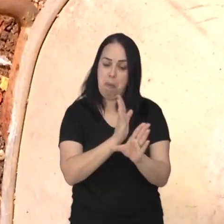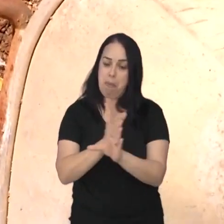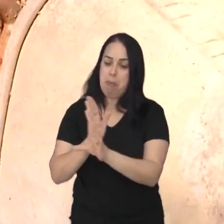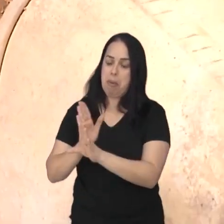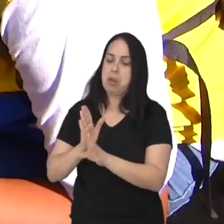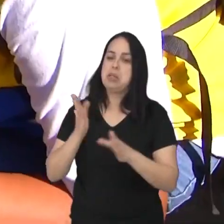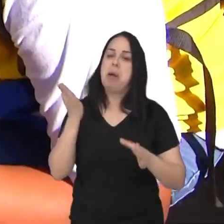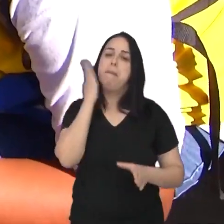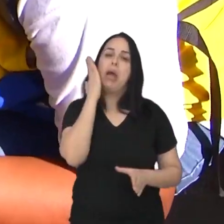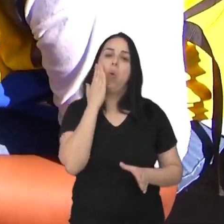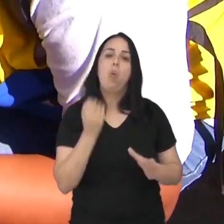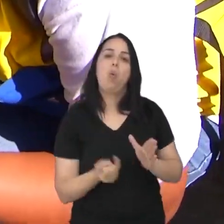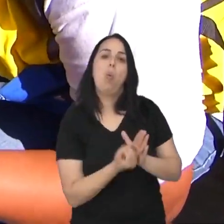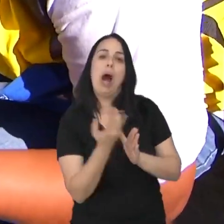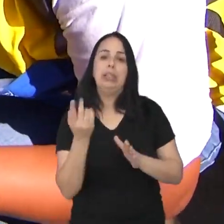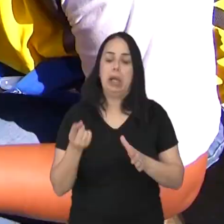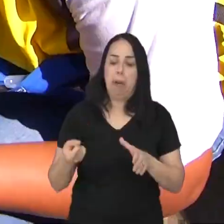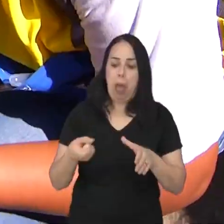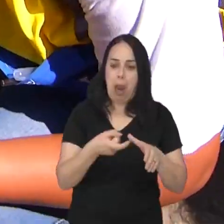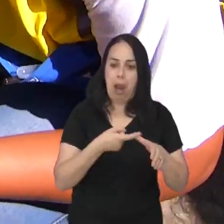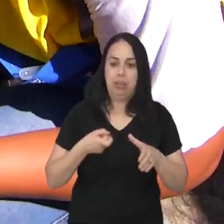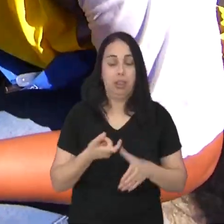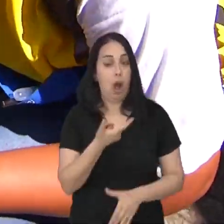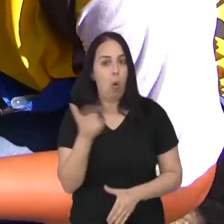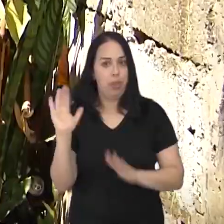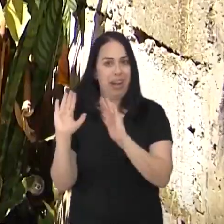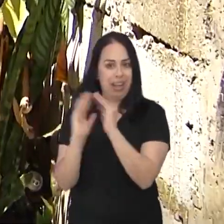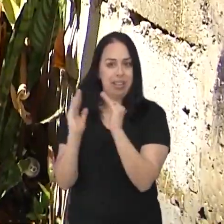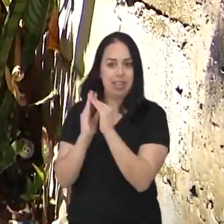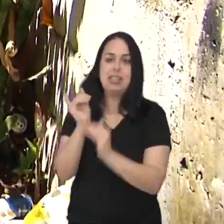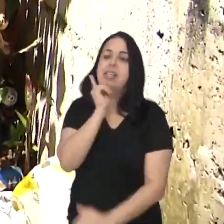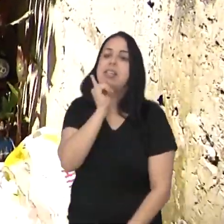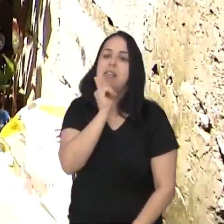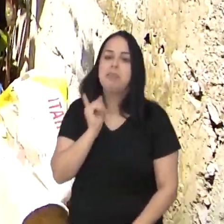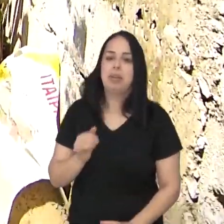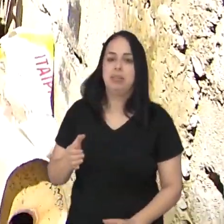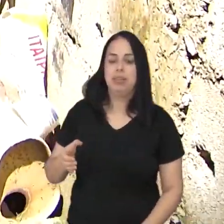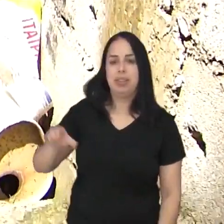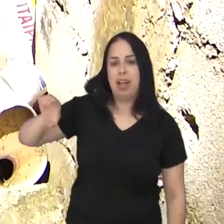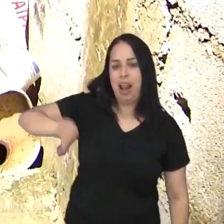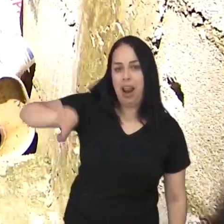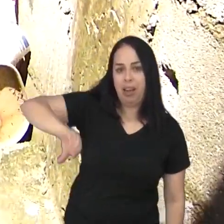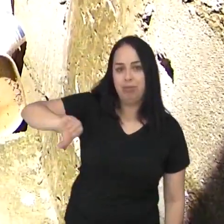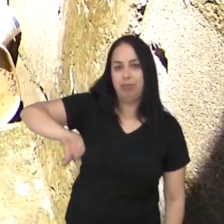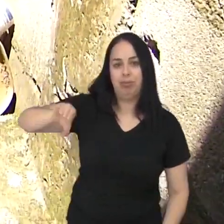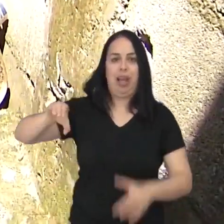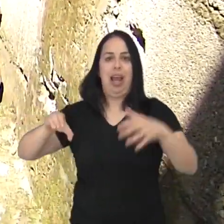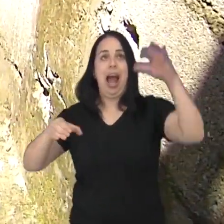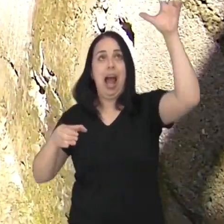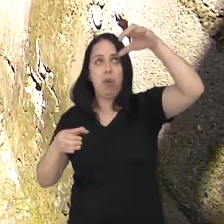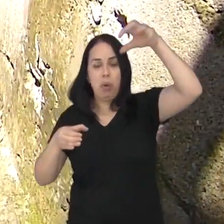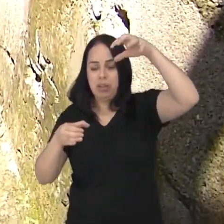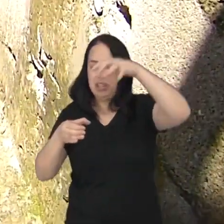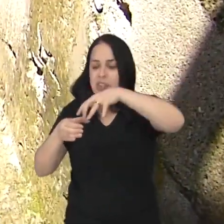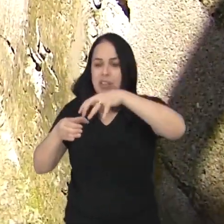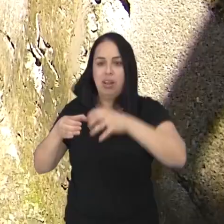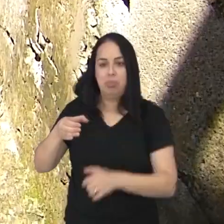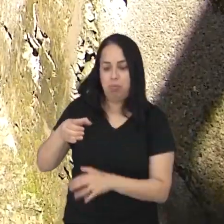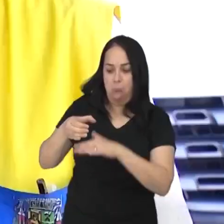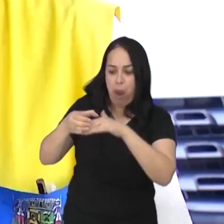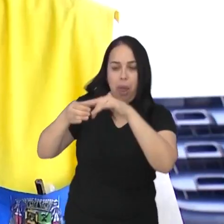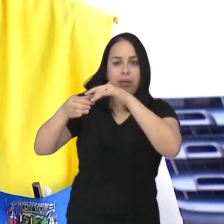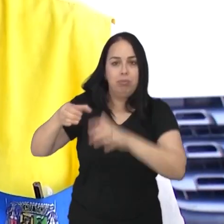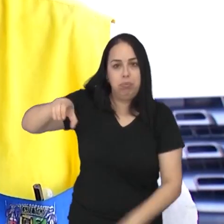na hora de identificar os níveis de infestação de larvas. Nessa outra casa, por exemplo, as latinhas acumularam água da